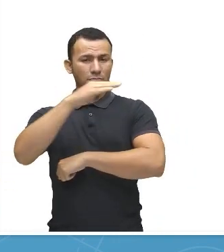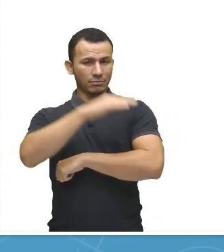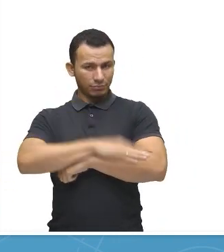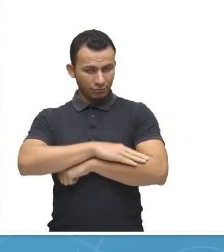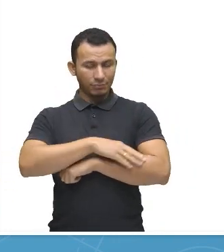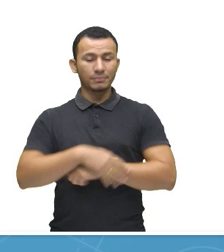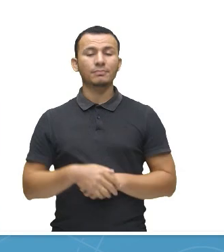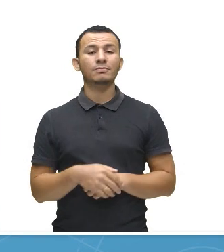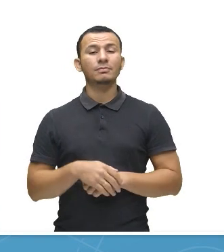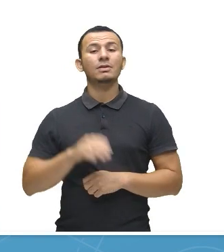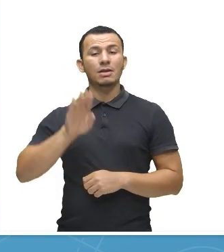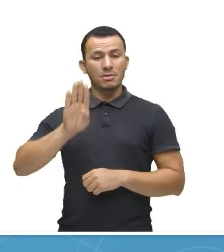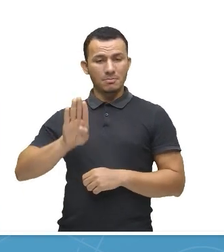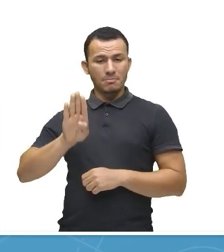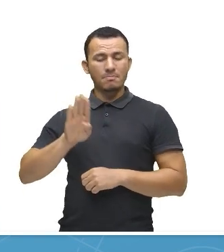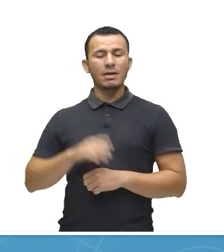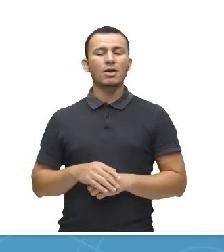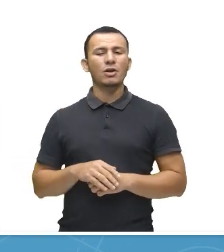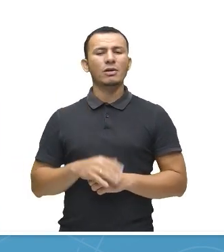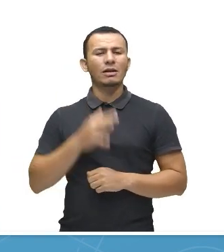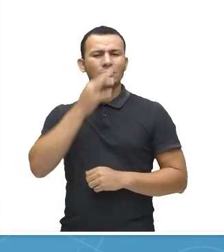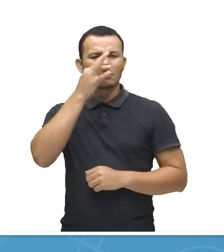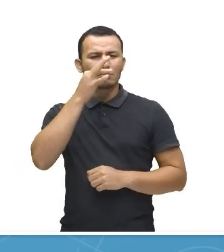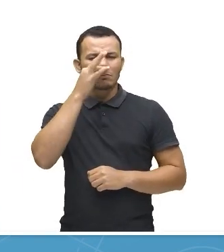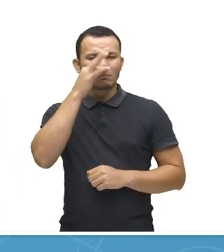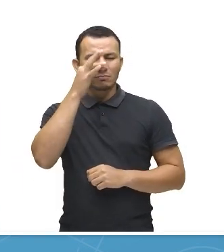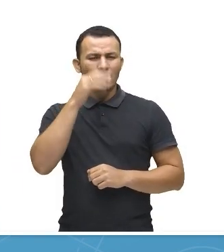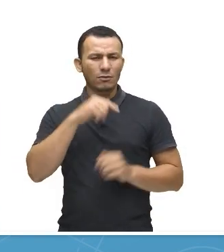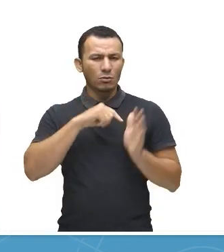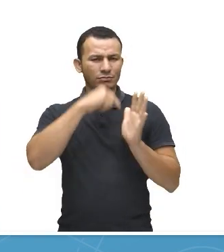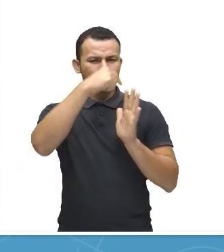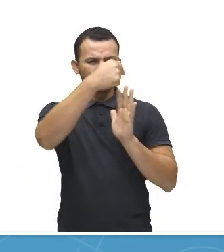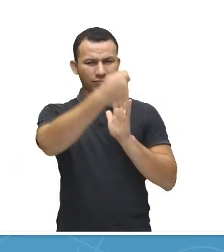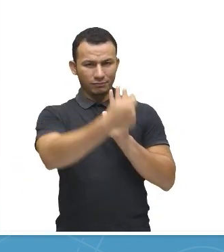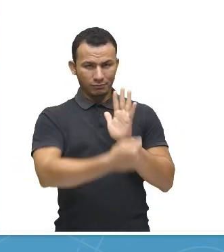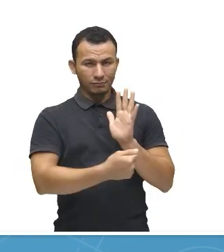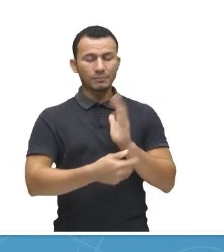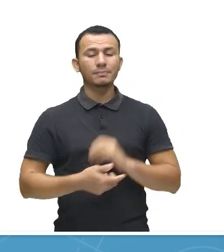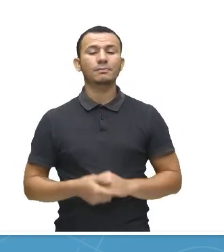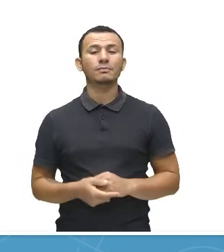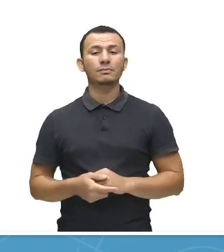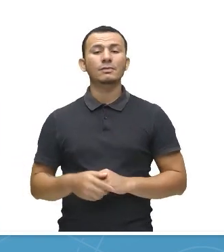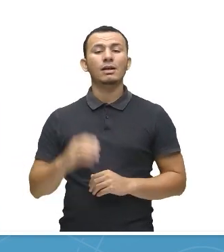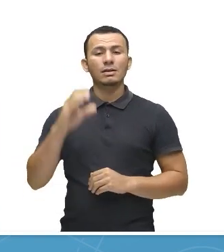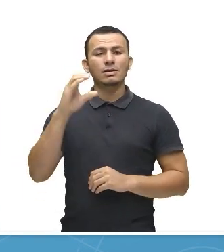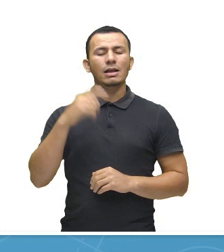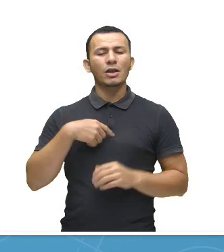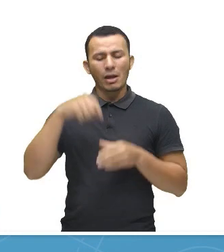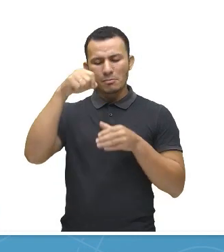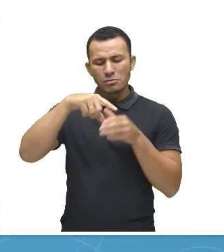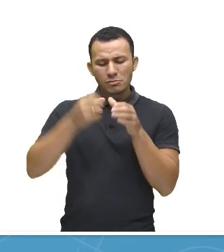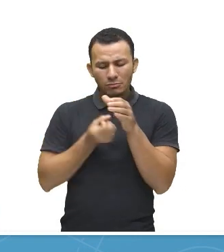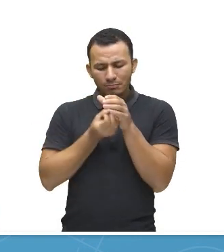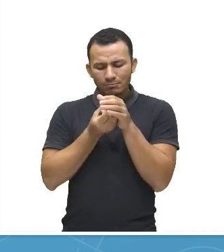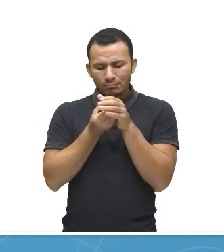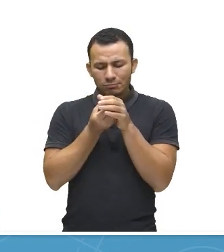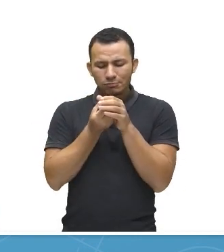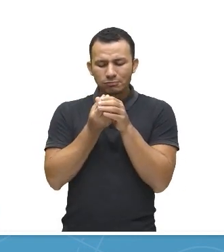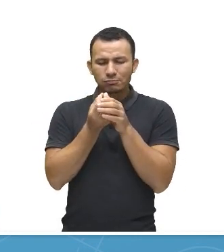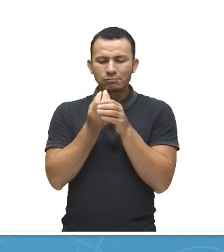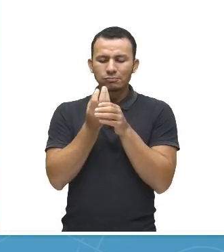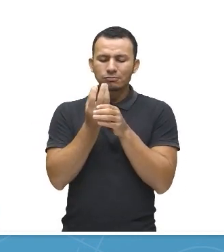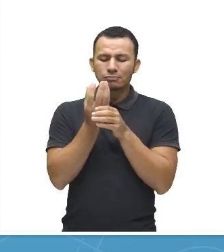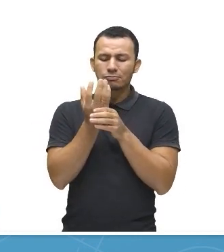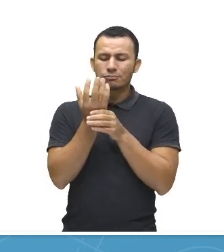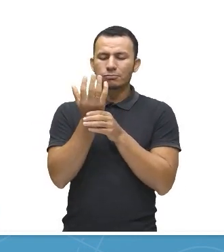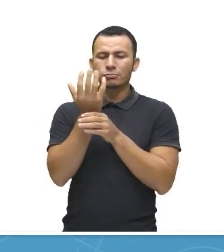na letra B a gente tem um girassol, né? E na letra C a gente tem aí uma plantinha, começou aí com